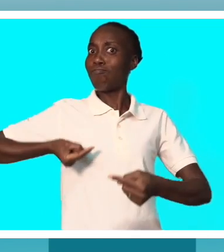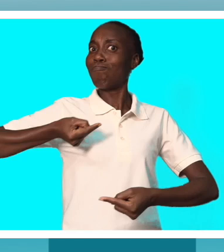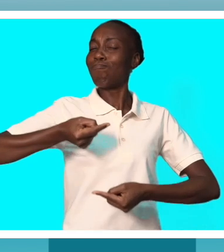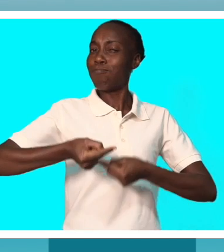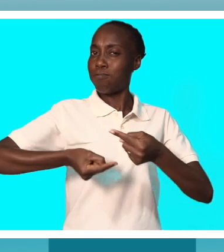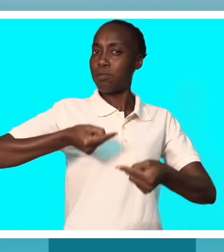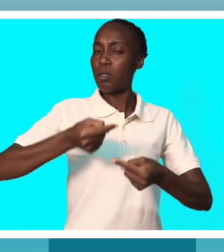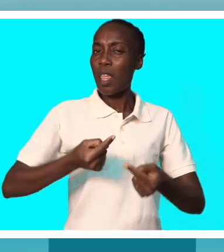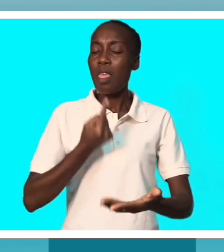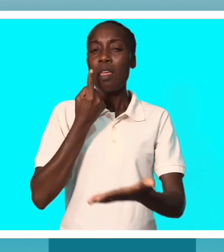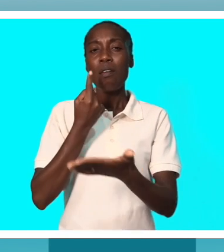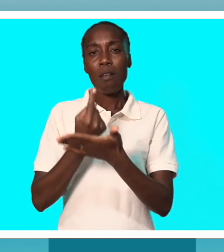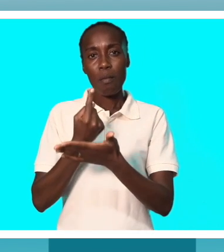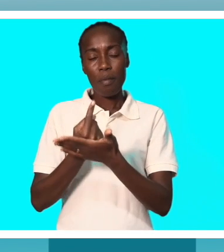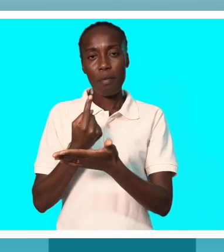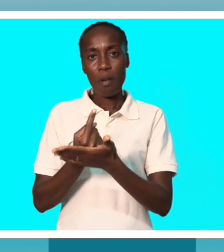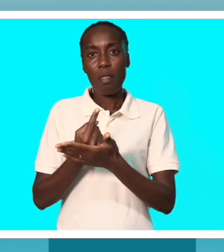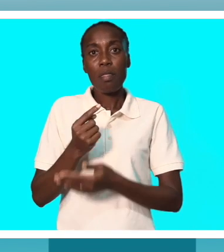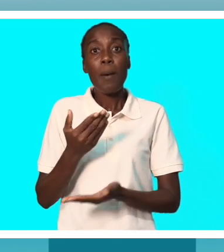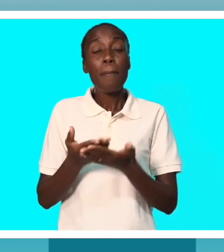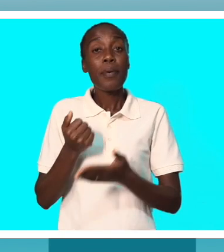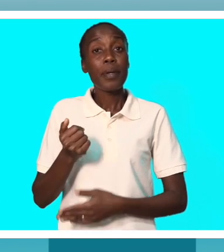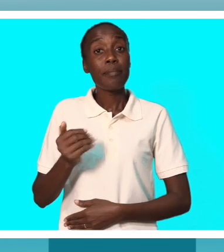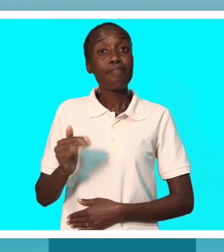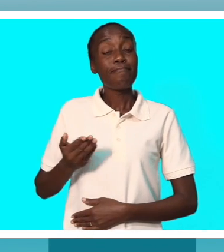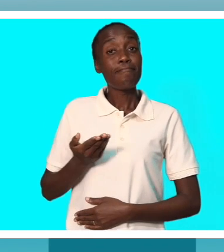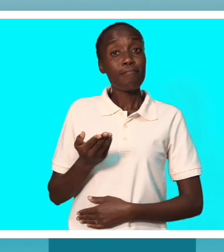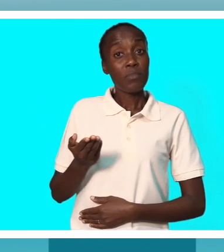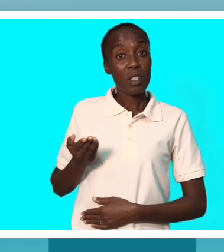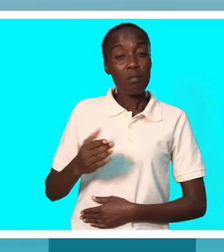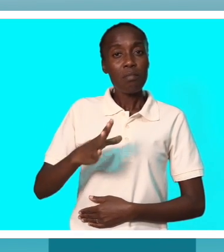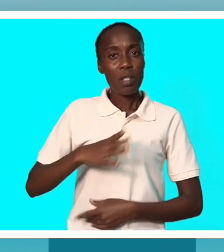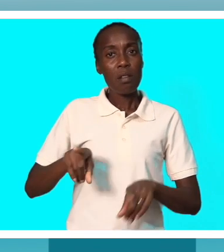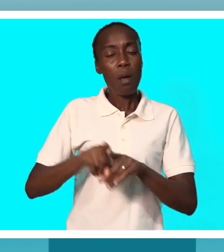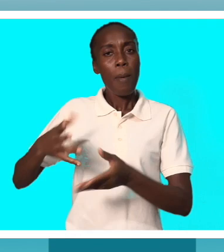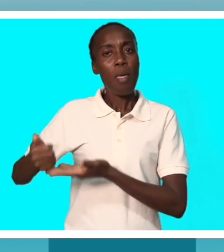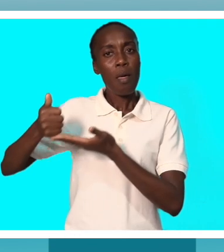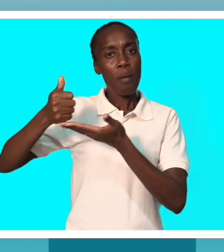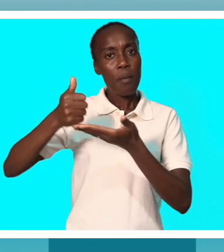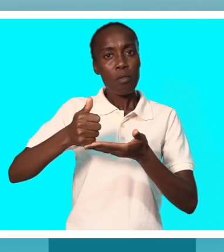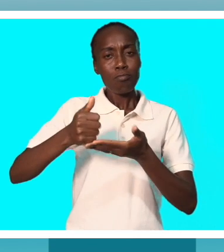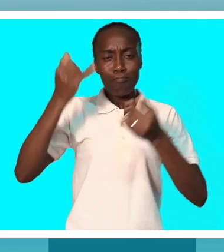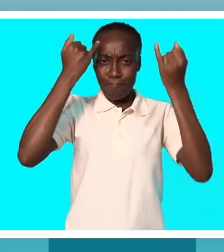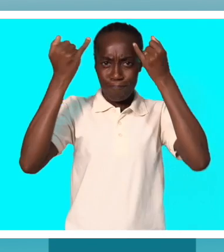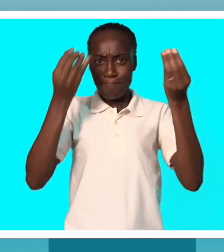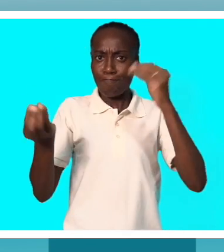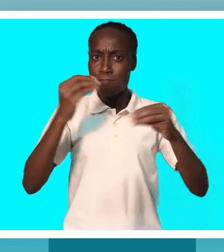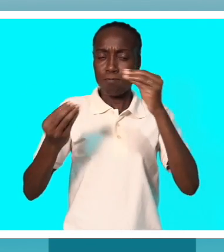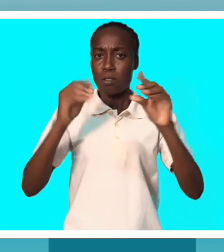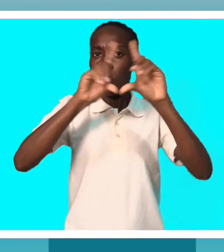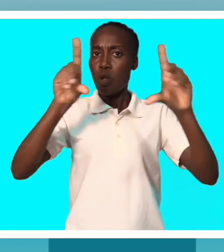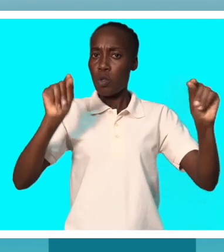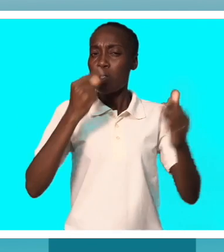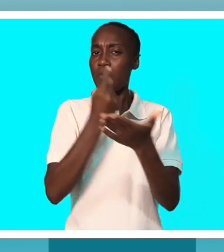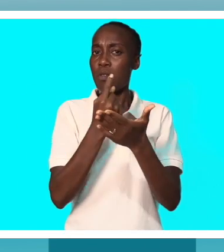de pessoas com deficiência em todos os processos é extremamente importante, porque elas dão um contributo